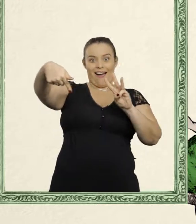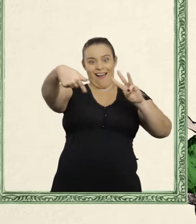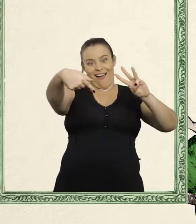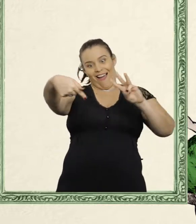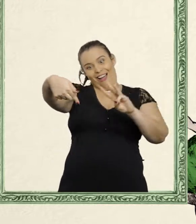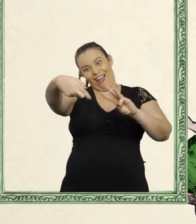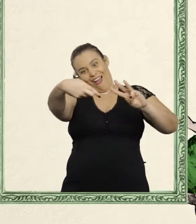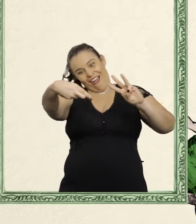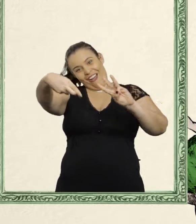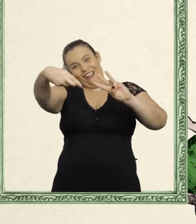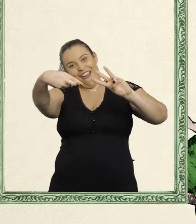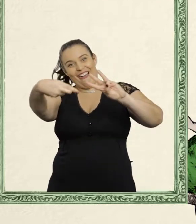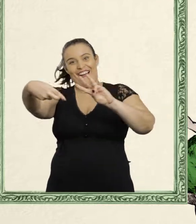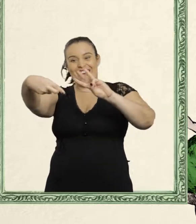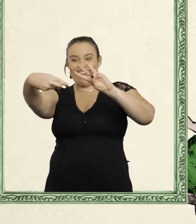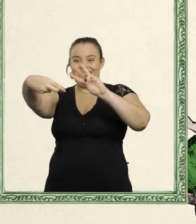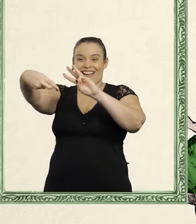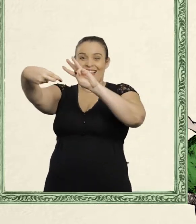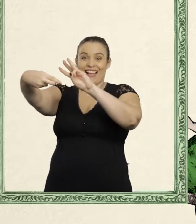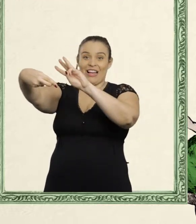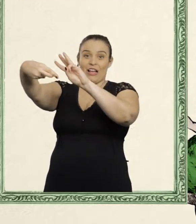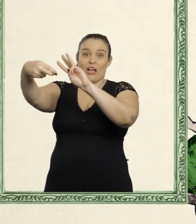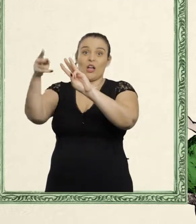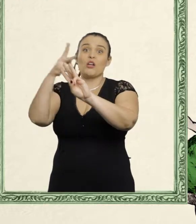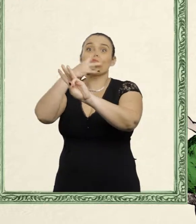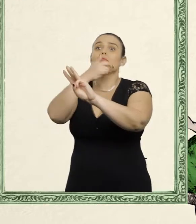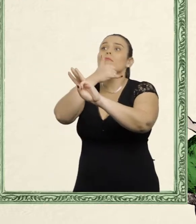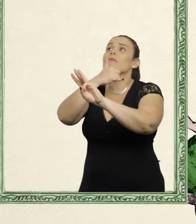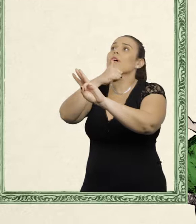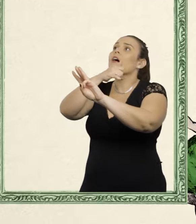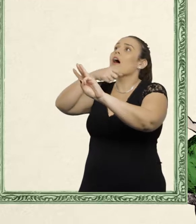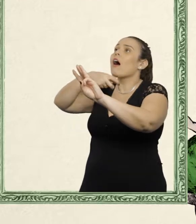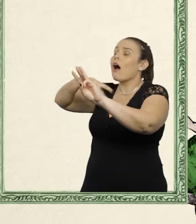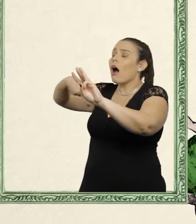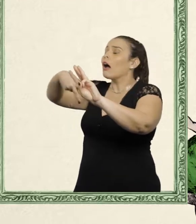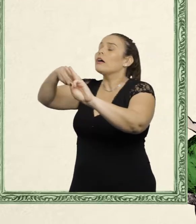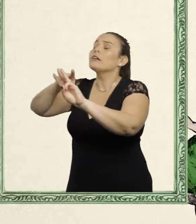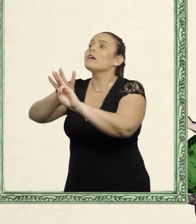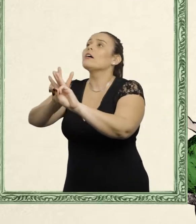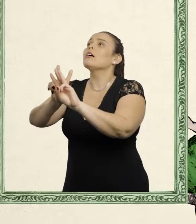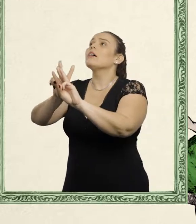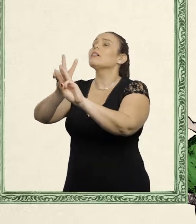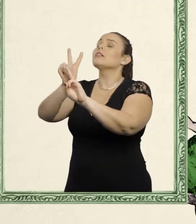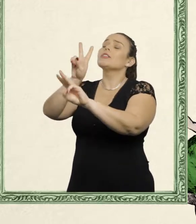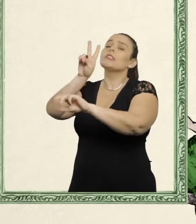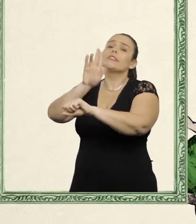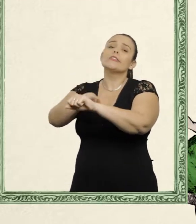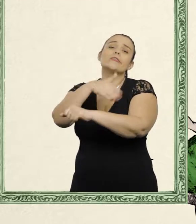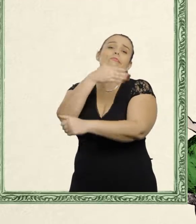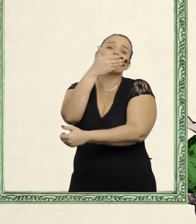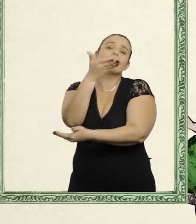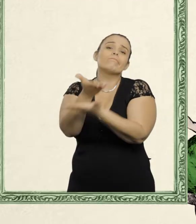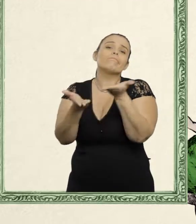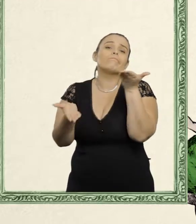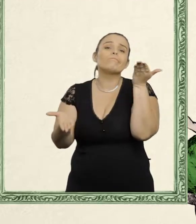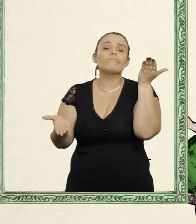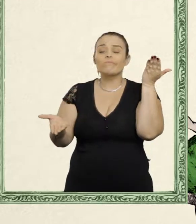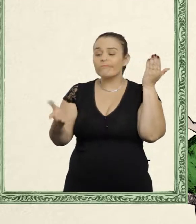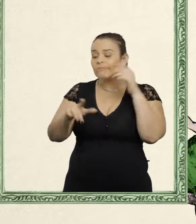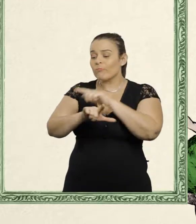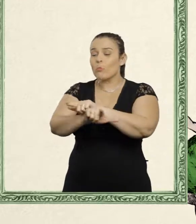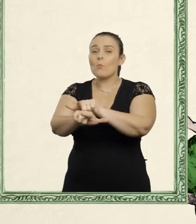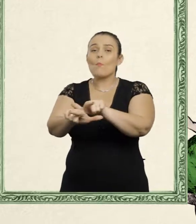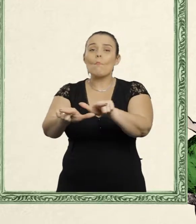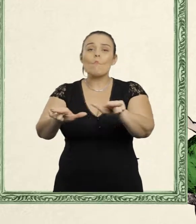Wendy foram voando com ele. O senhor e a Sra. Darling chegaram tarde demais ao quarto das crianças. Elas